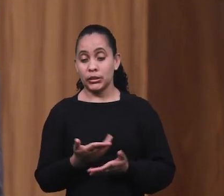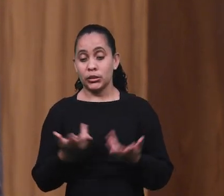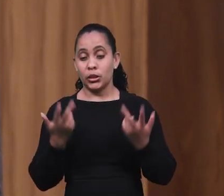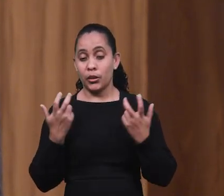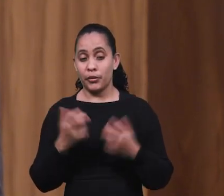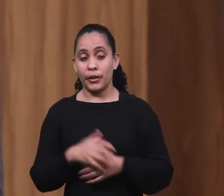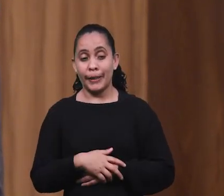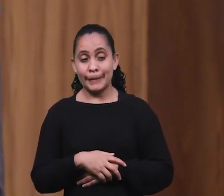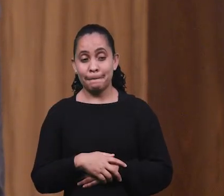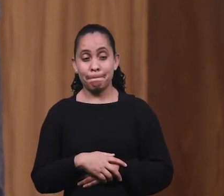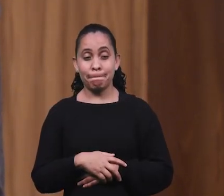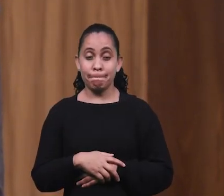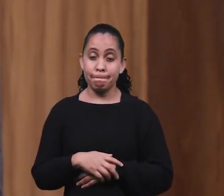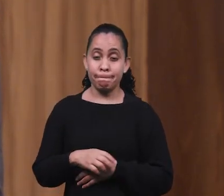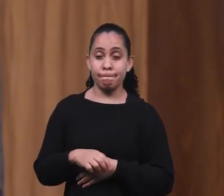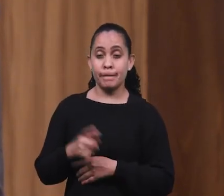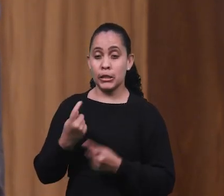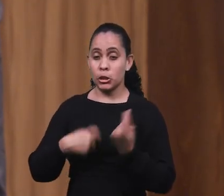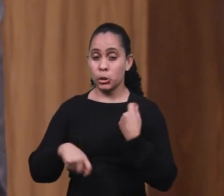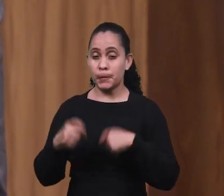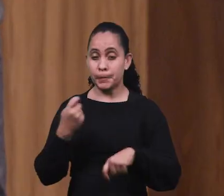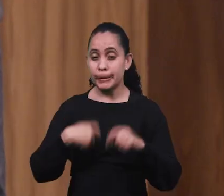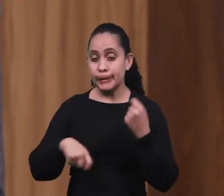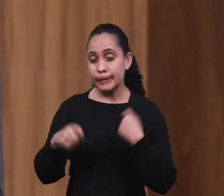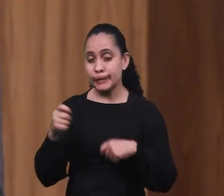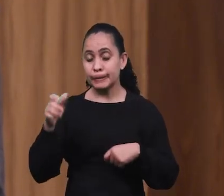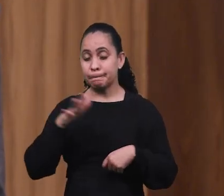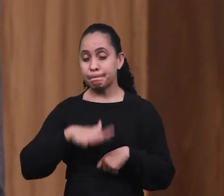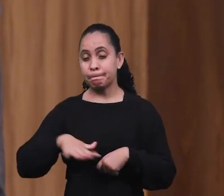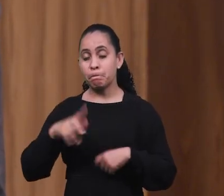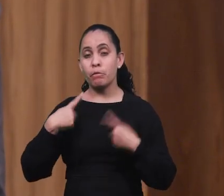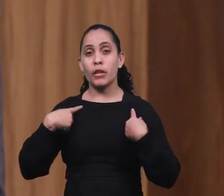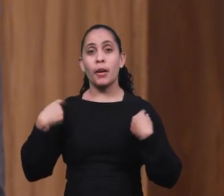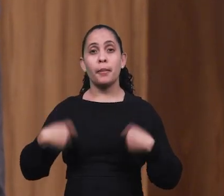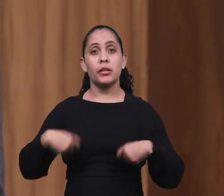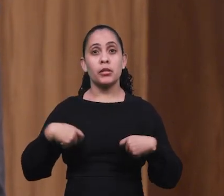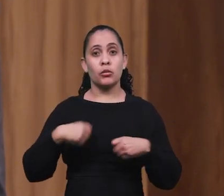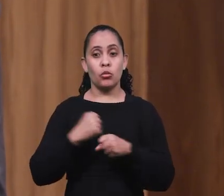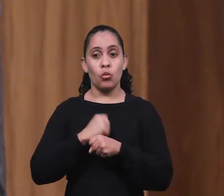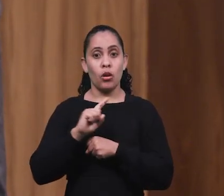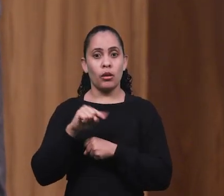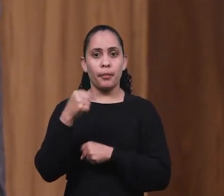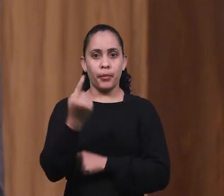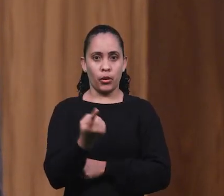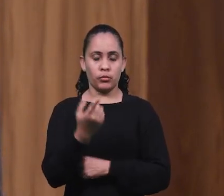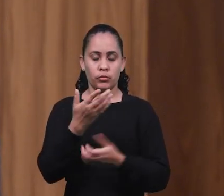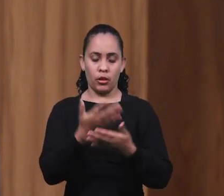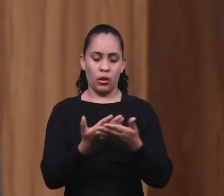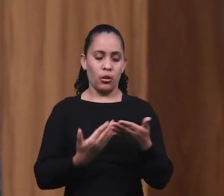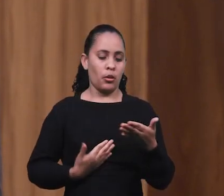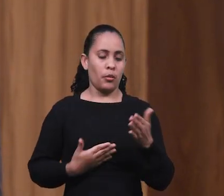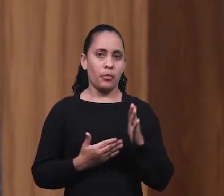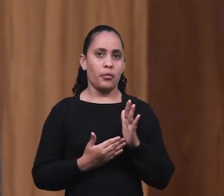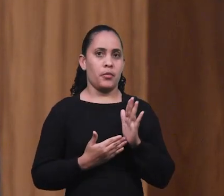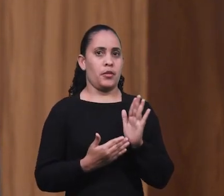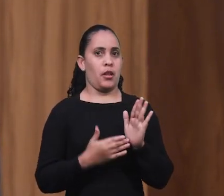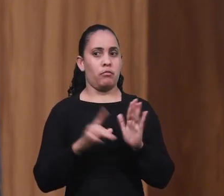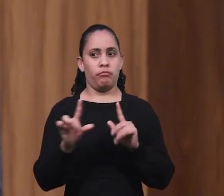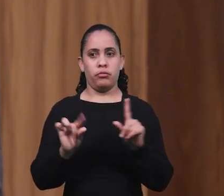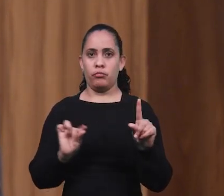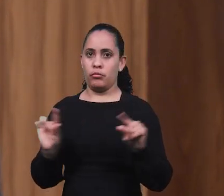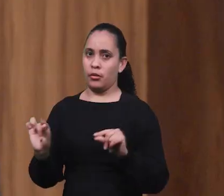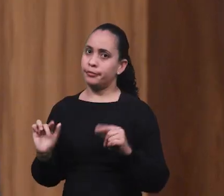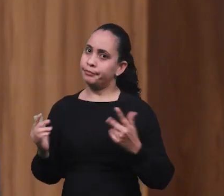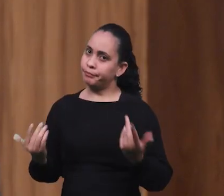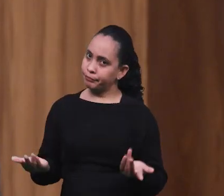com o cenário econômico, inclusive, o que eu preciso fazer para o próximo ano? Isto é, eu tenho dados na minha mão e